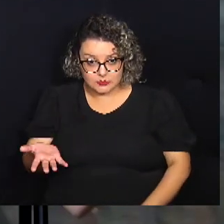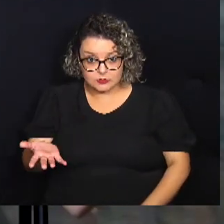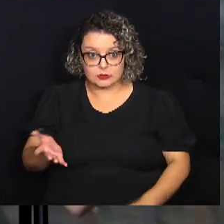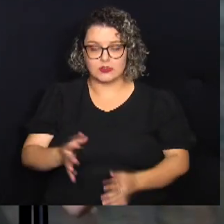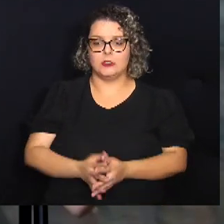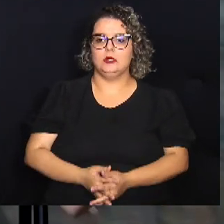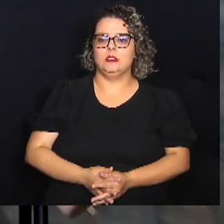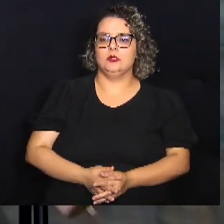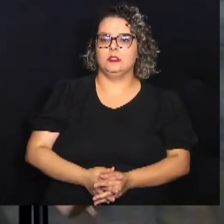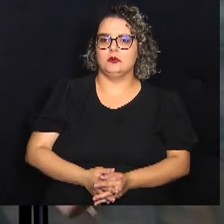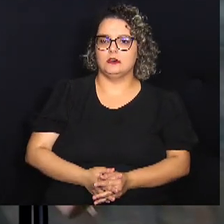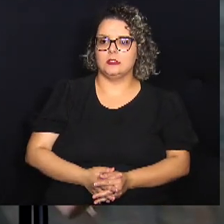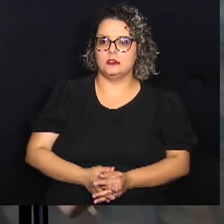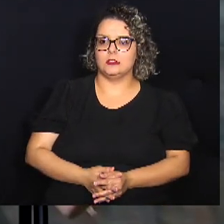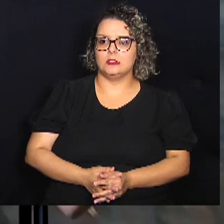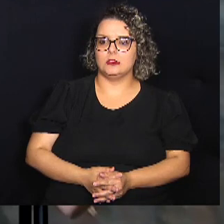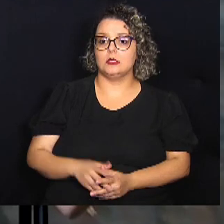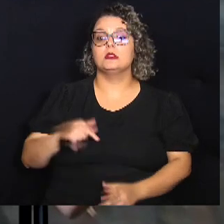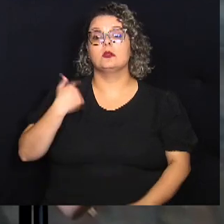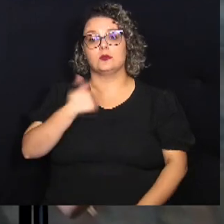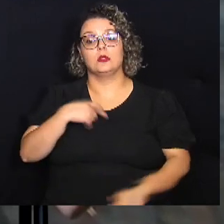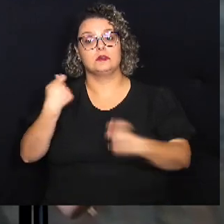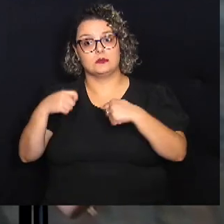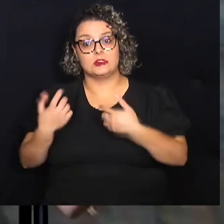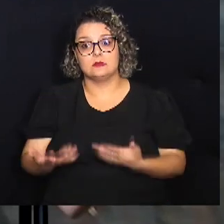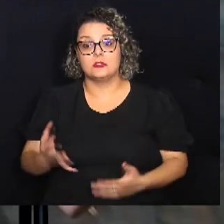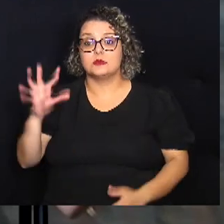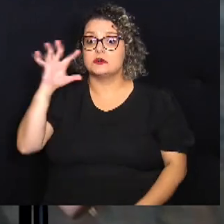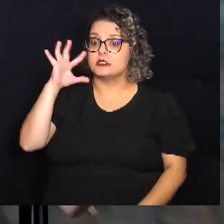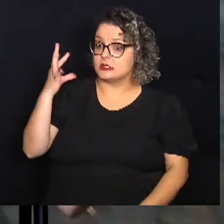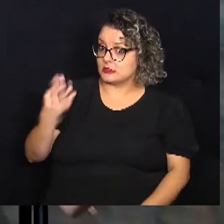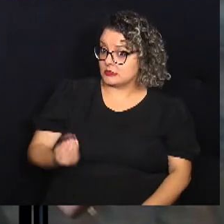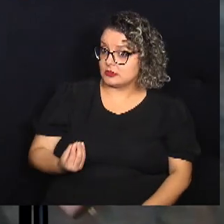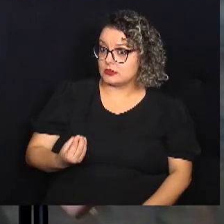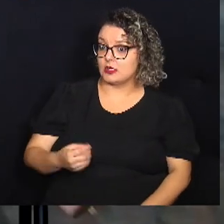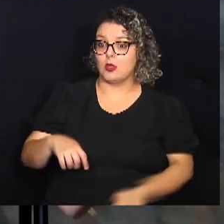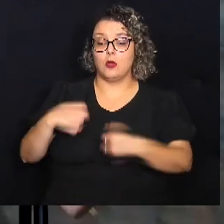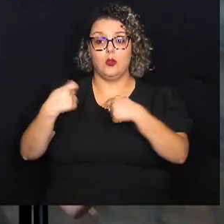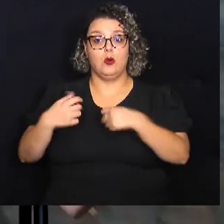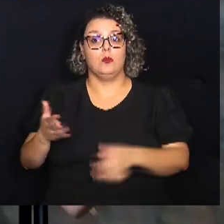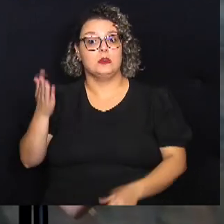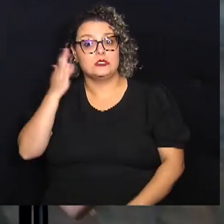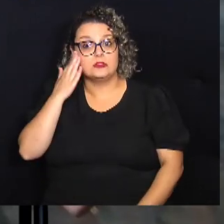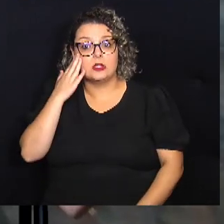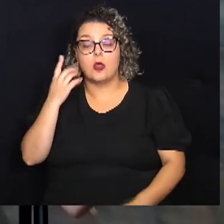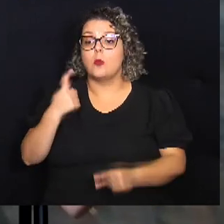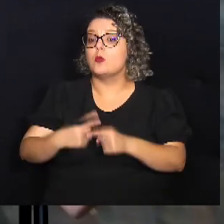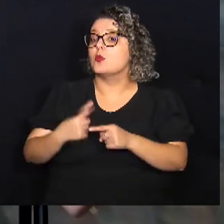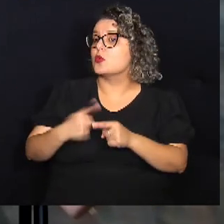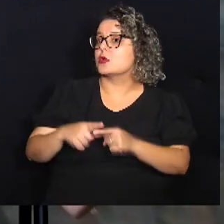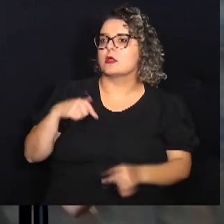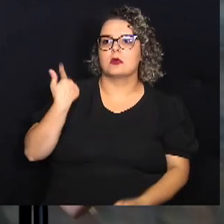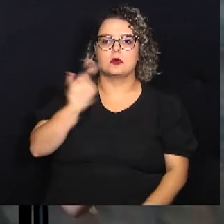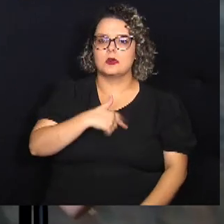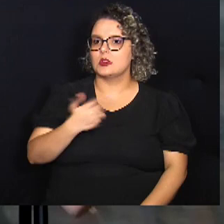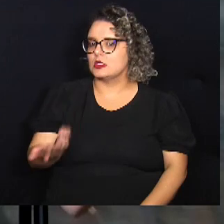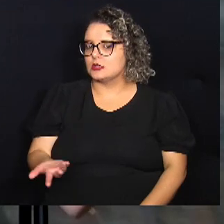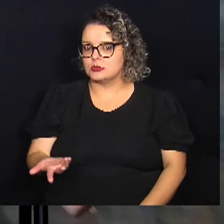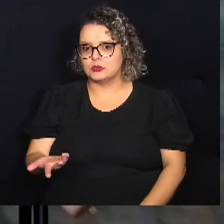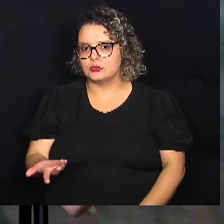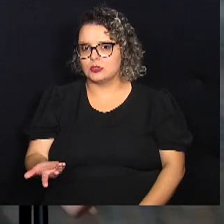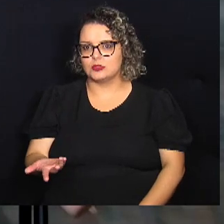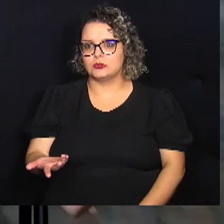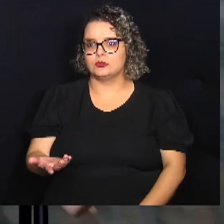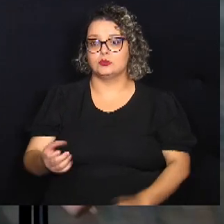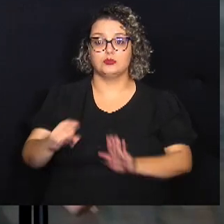Então, a gente precisa desses conhecimentos. Eu preciso entender por que a gente está no